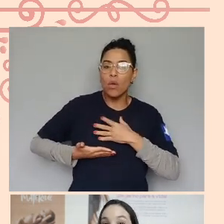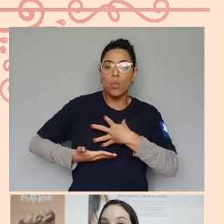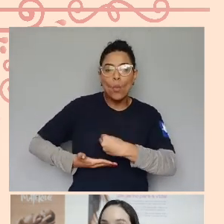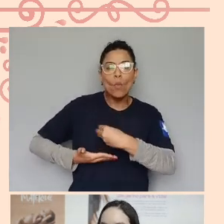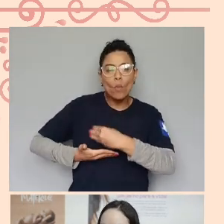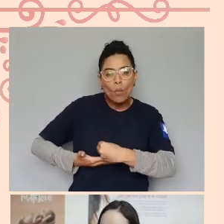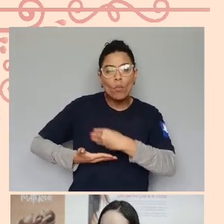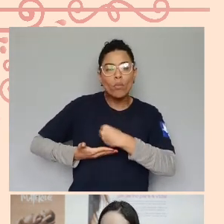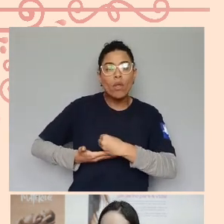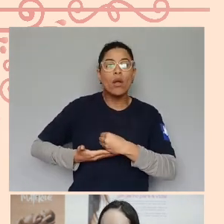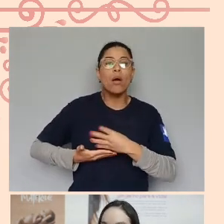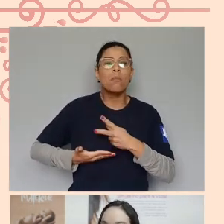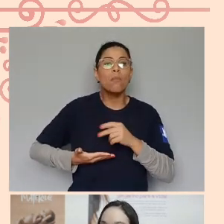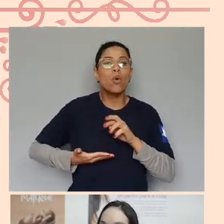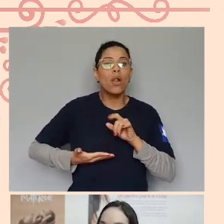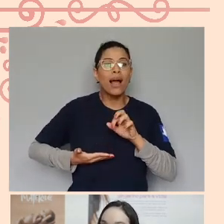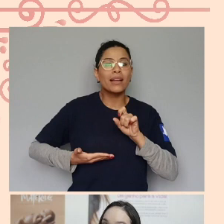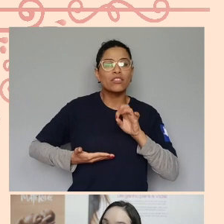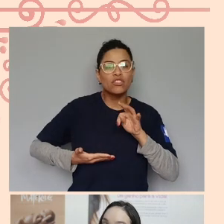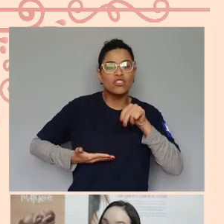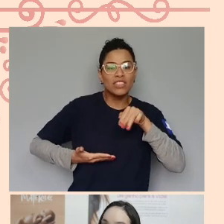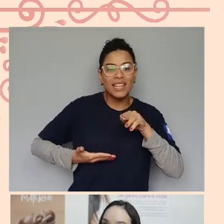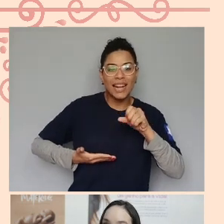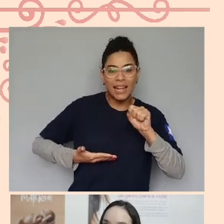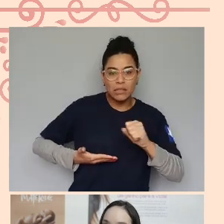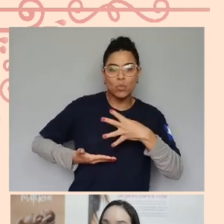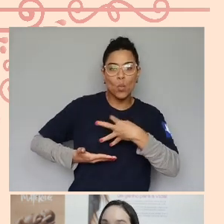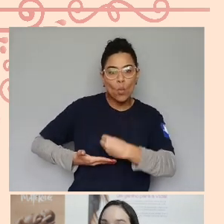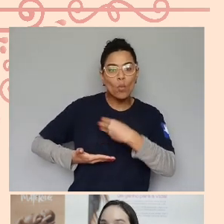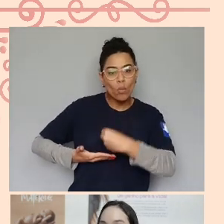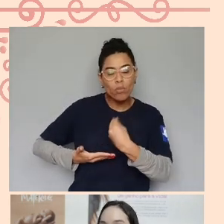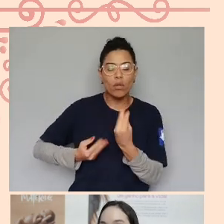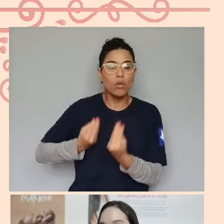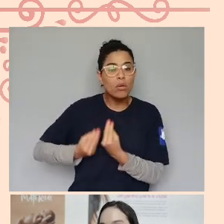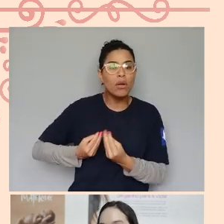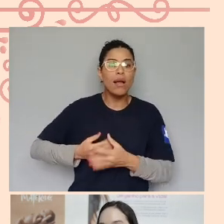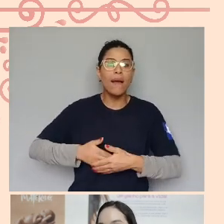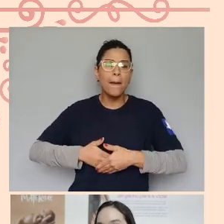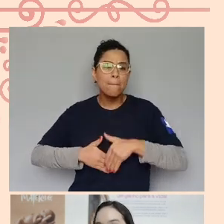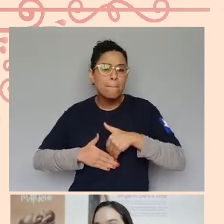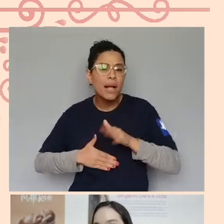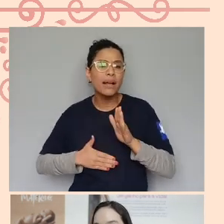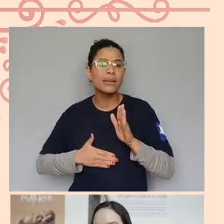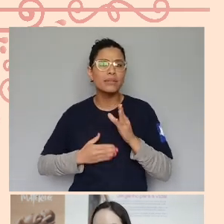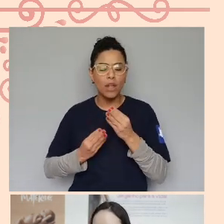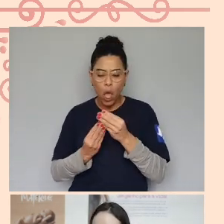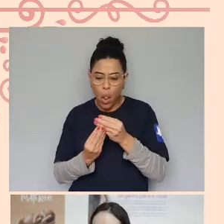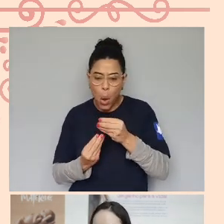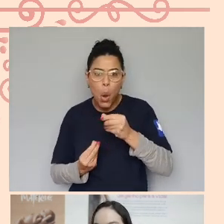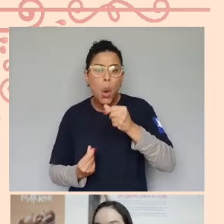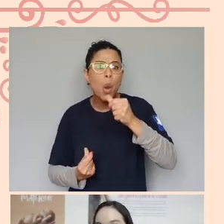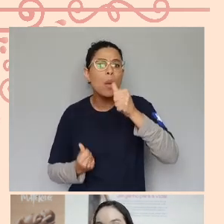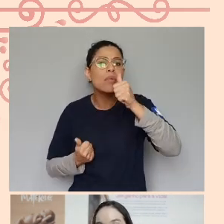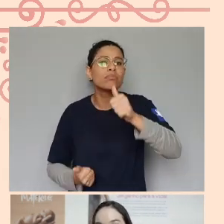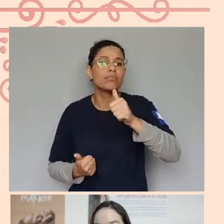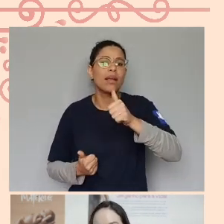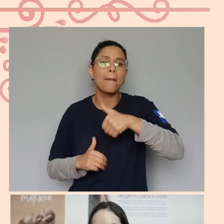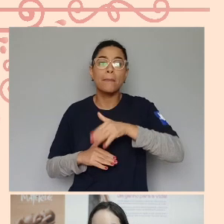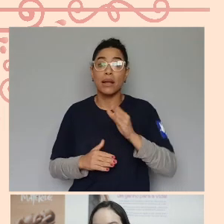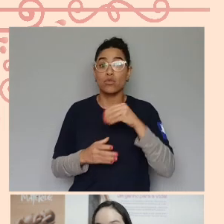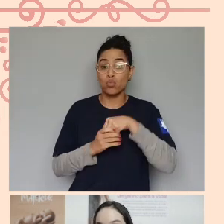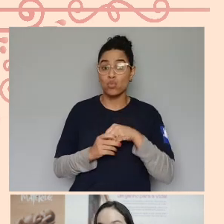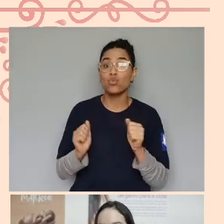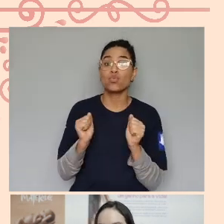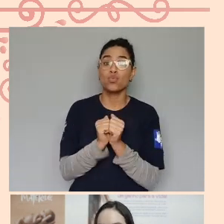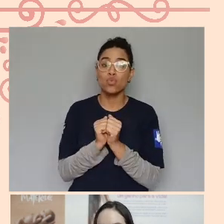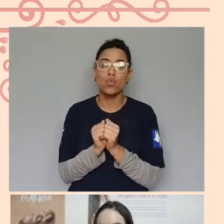pela prolactina, pelo processo de sucção. É um leite que ele tem mais um aspecto mais translúcido, porque ele tem mais água,